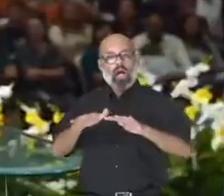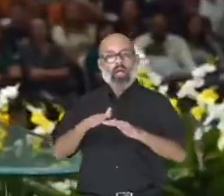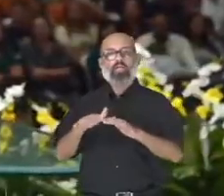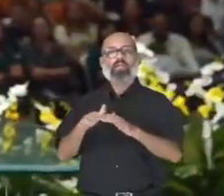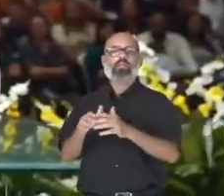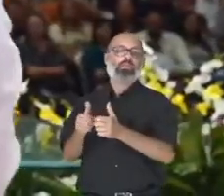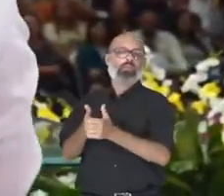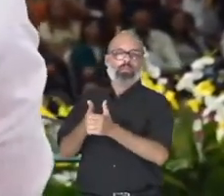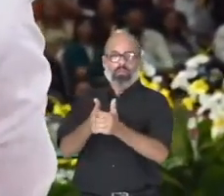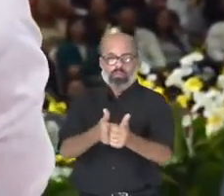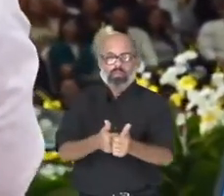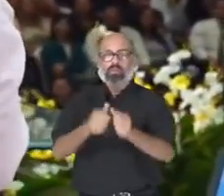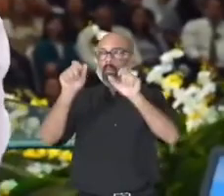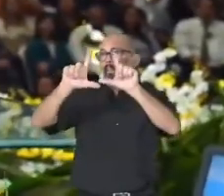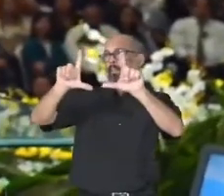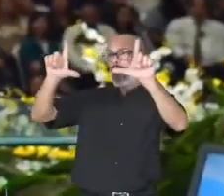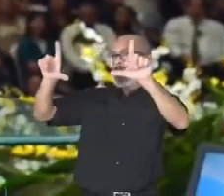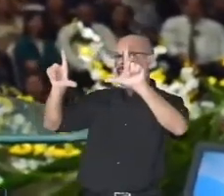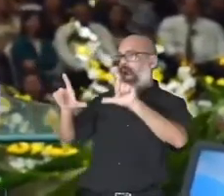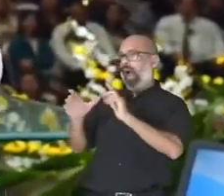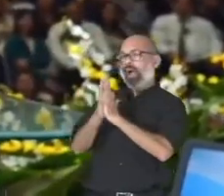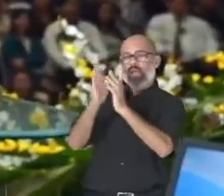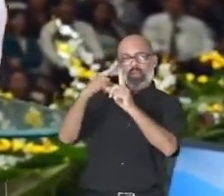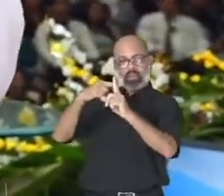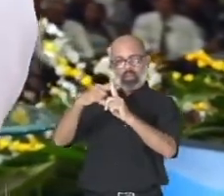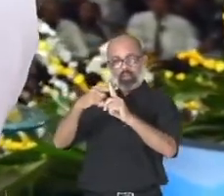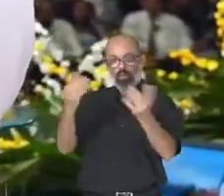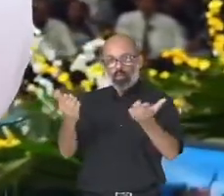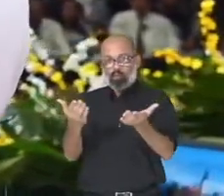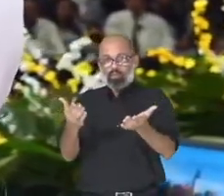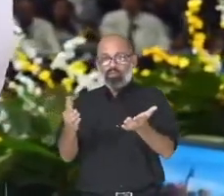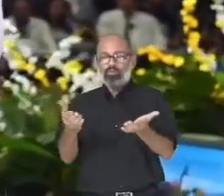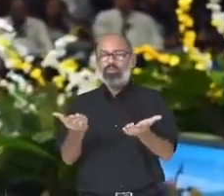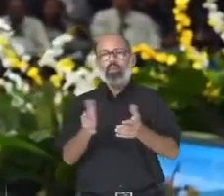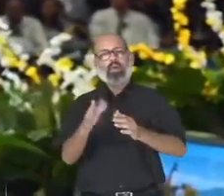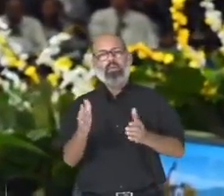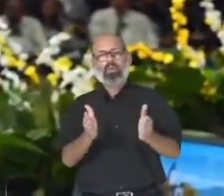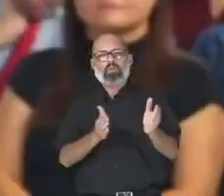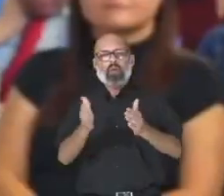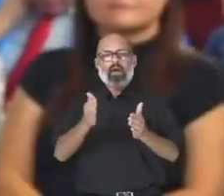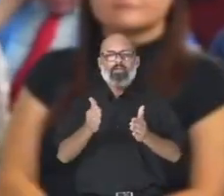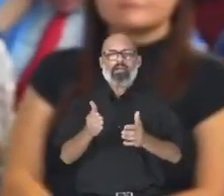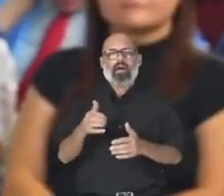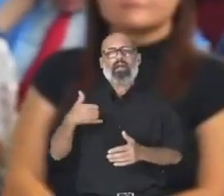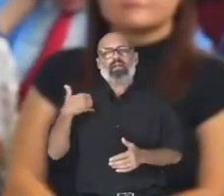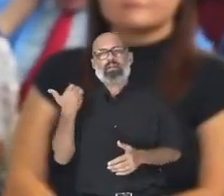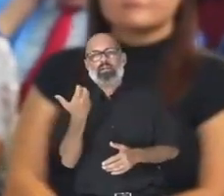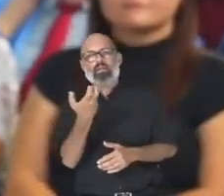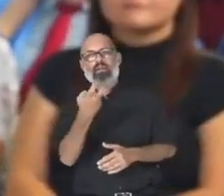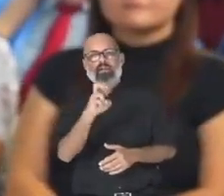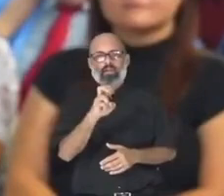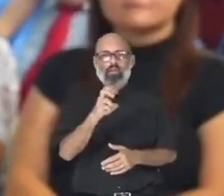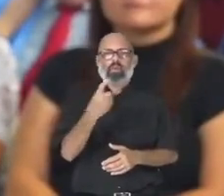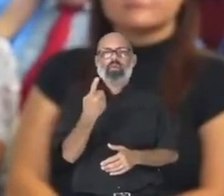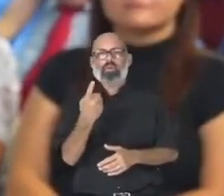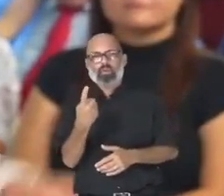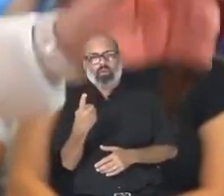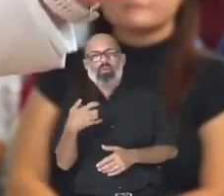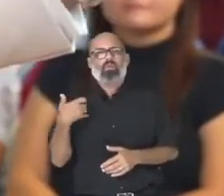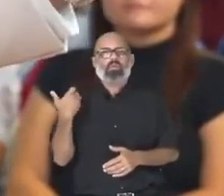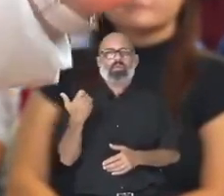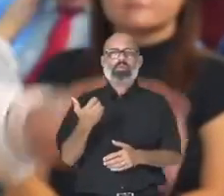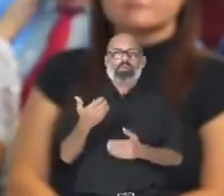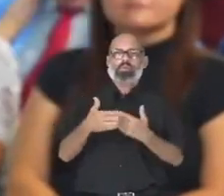você se apega à placa de igreja. Mas quando você chega numa fase da vida como a que eu cheguei, com 50 anos de idade, você